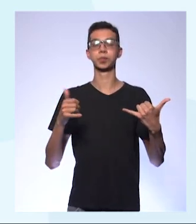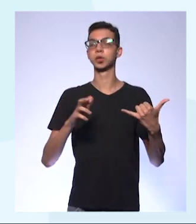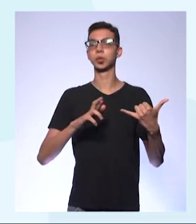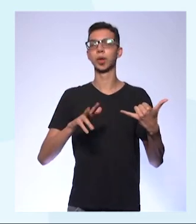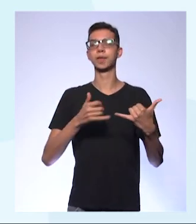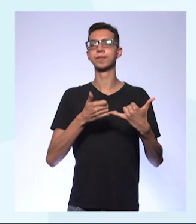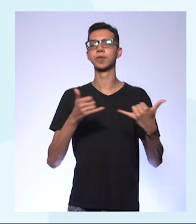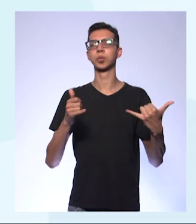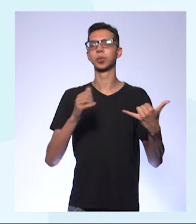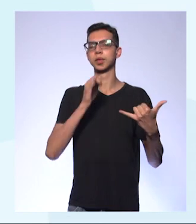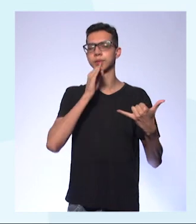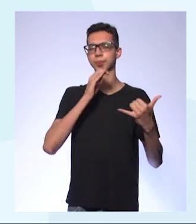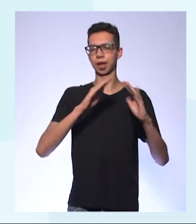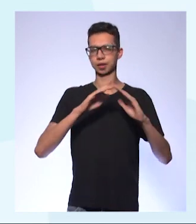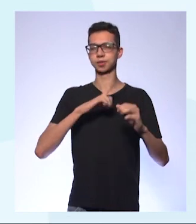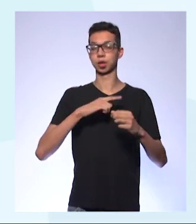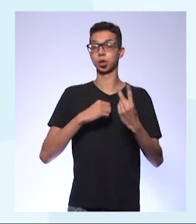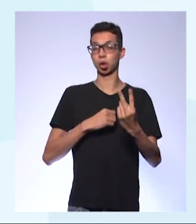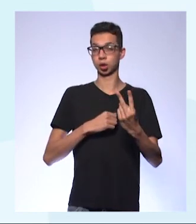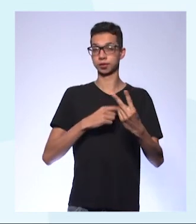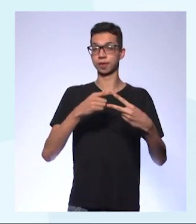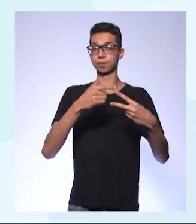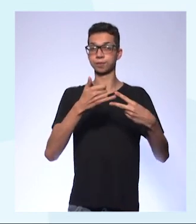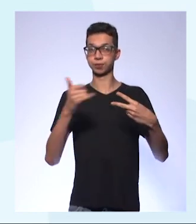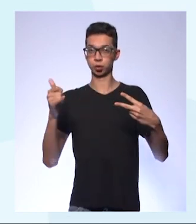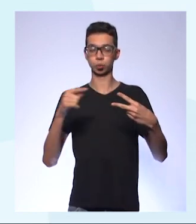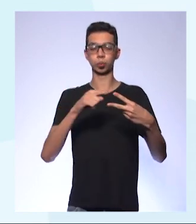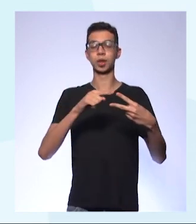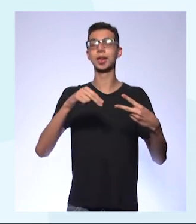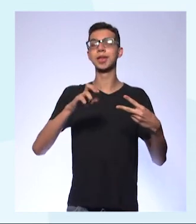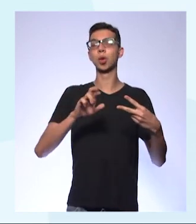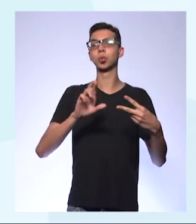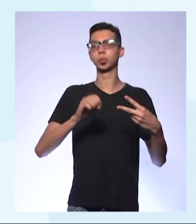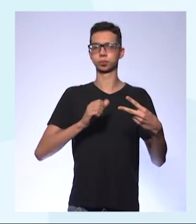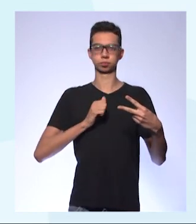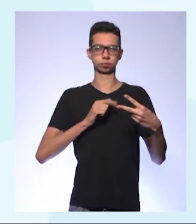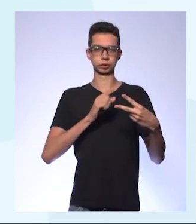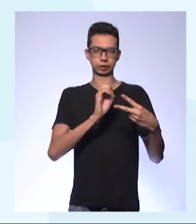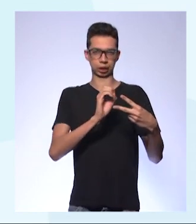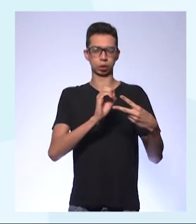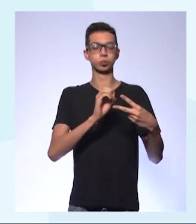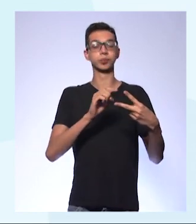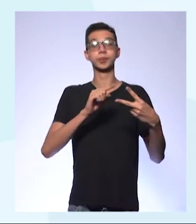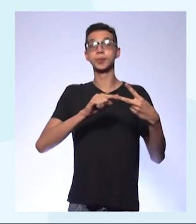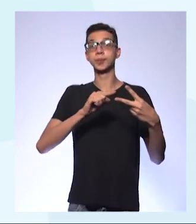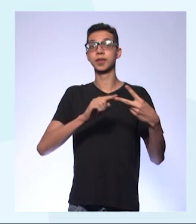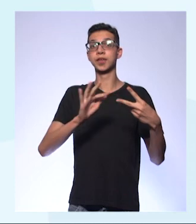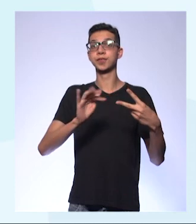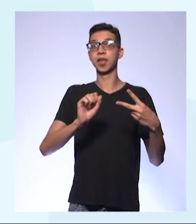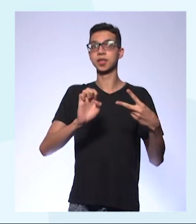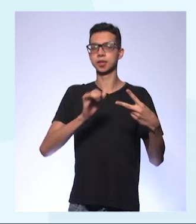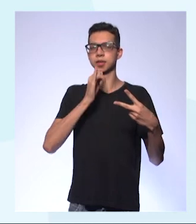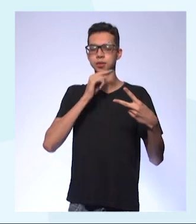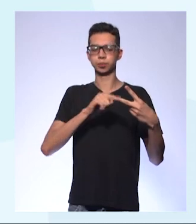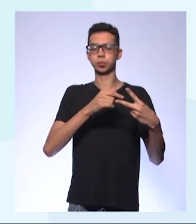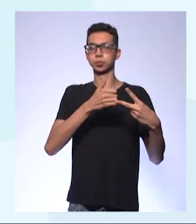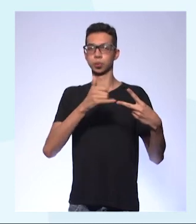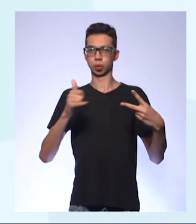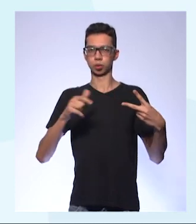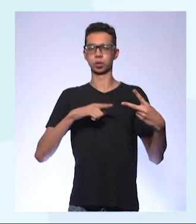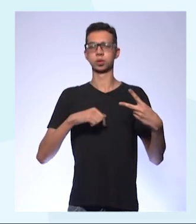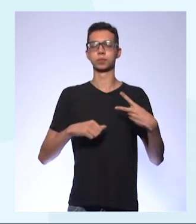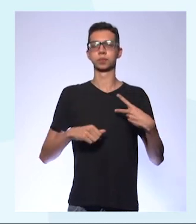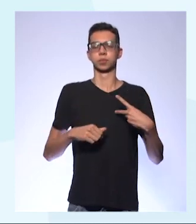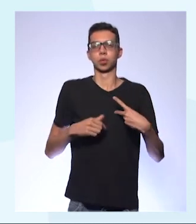Na nossa casa lá, normalmente tem 2 fios, né? Um neutro e um fase, né? Então o fio condutor, por exemplo, encosta numa parte do corpo da